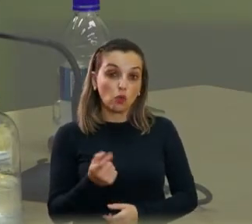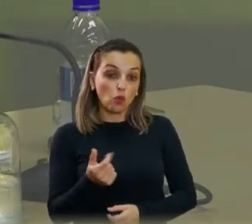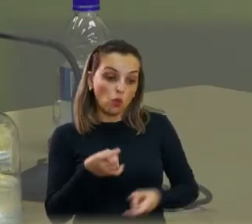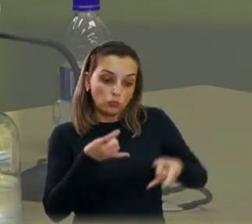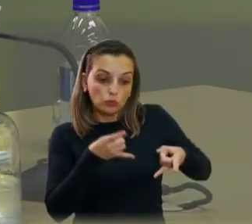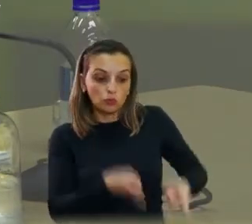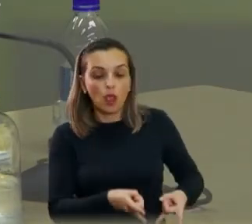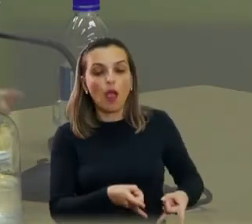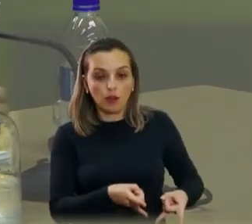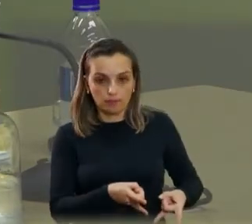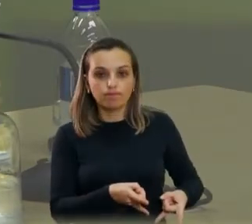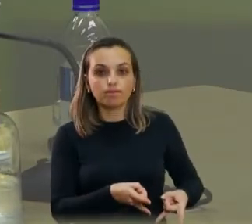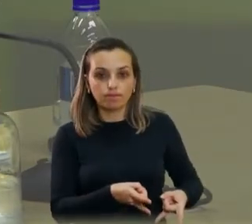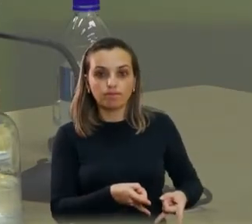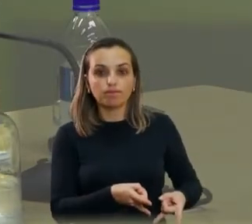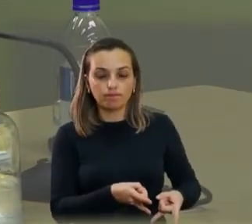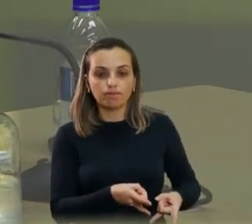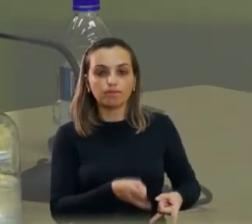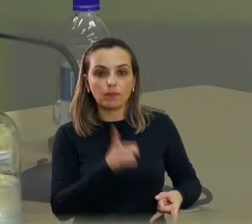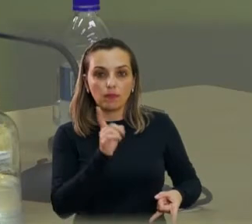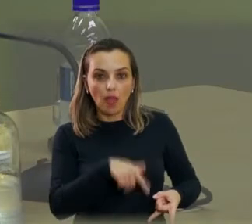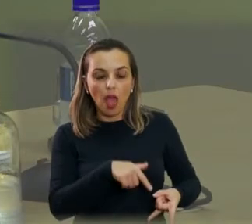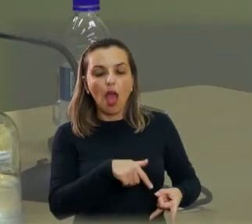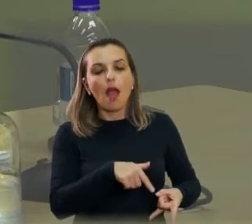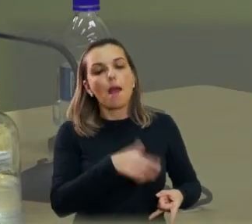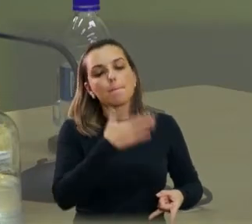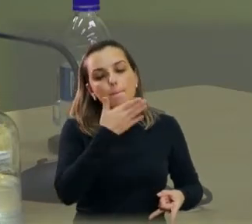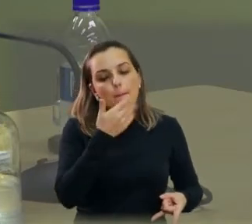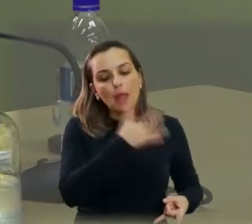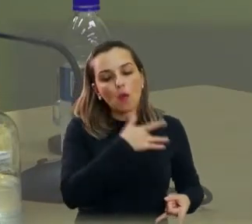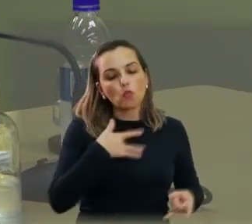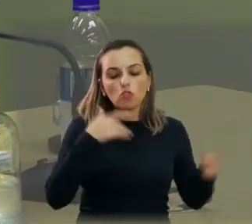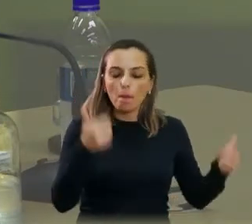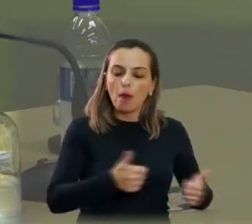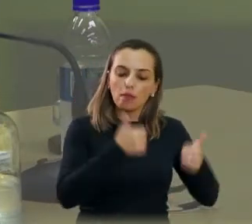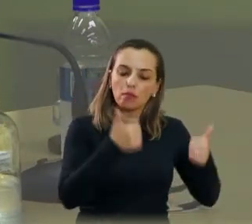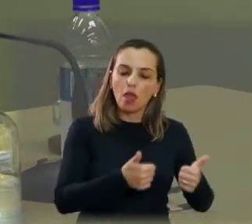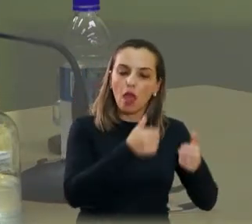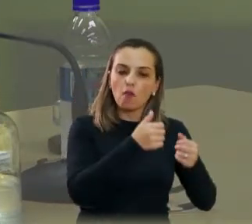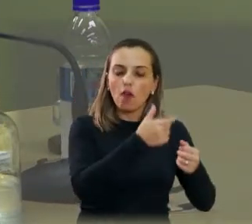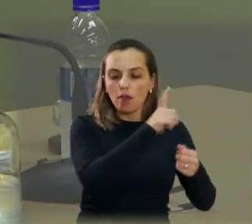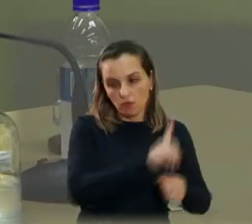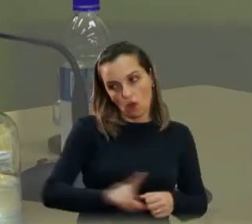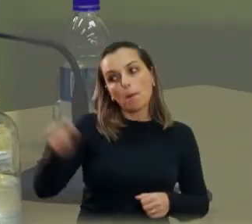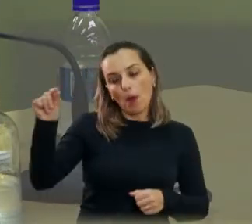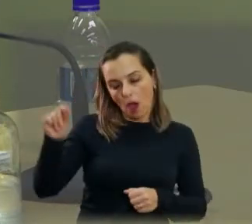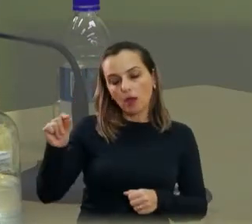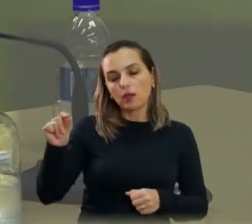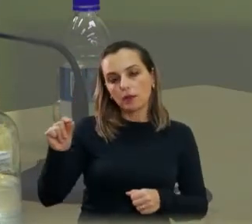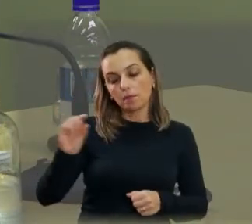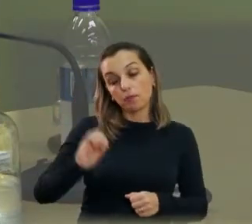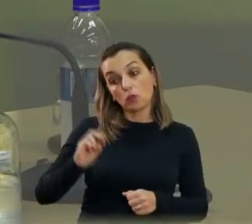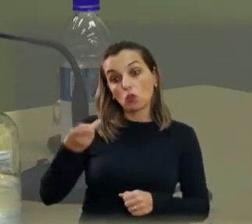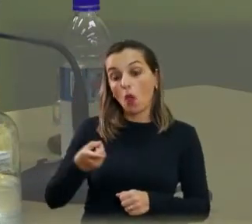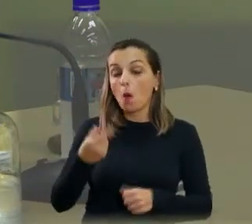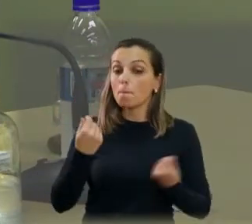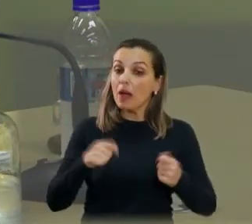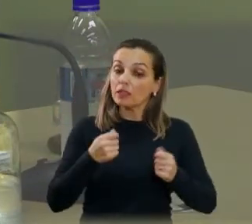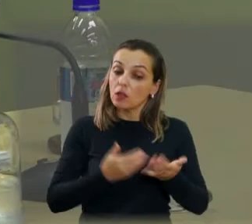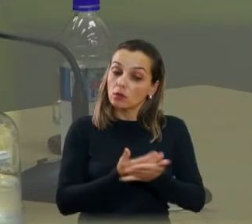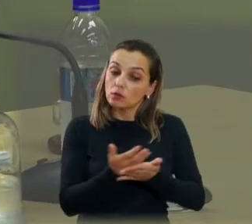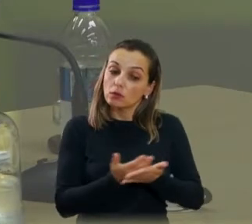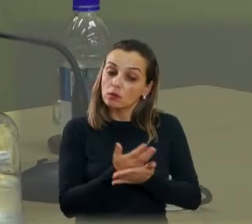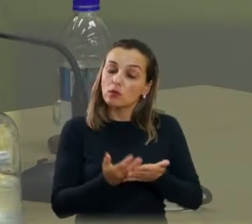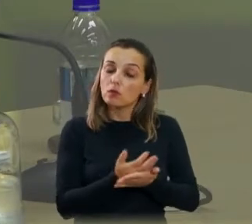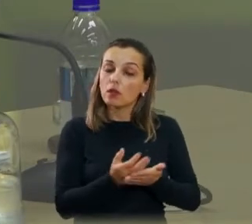Melhado e melhoram e recebem alta, ou quando a doença se progride, né, exige mais cuidados, o